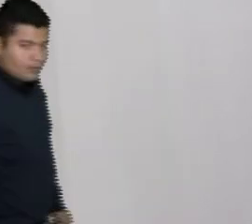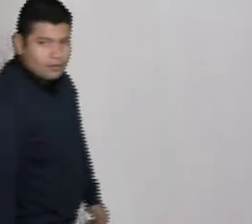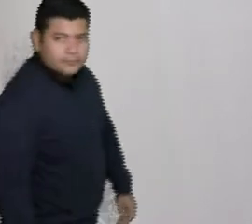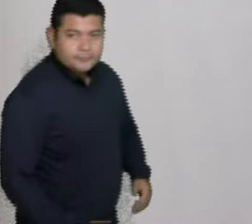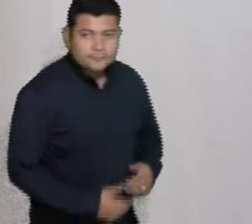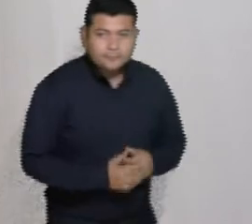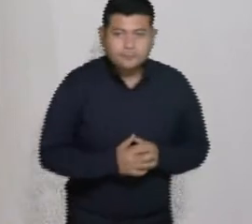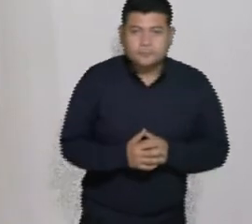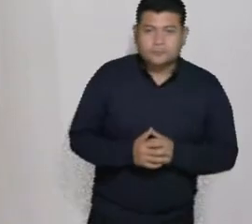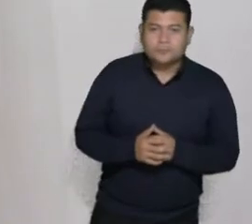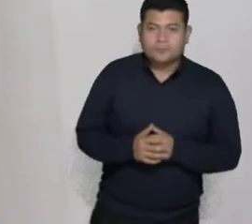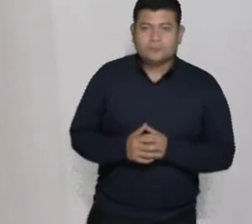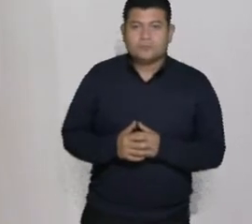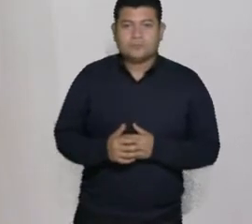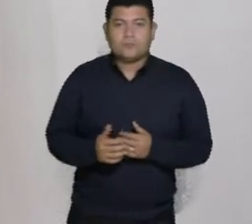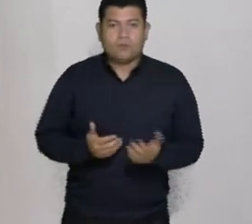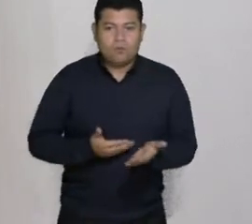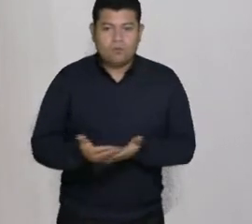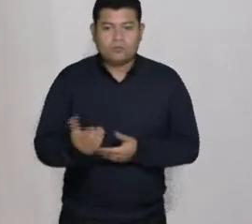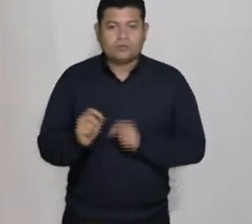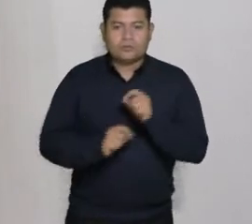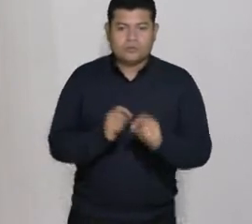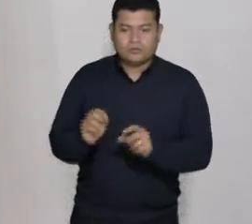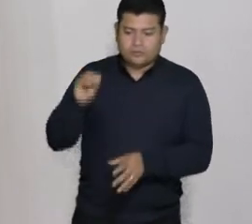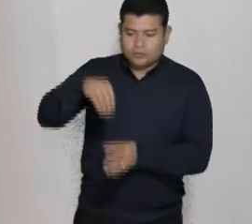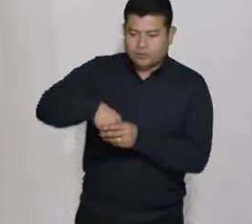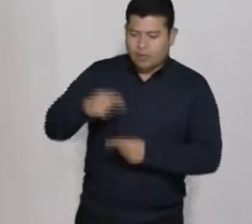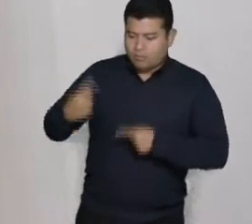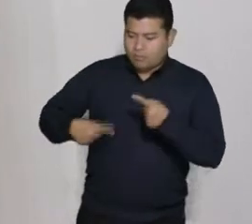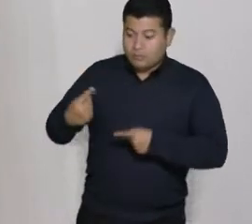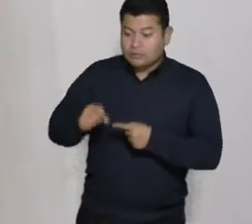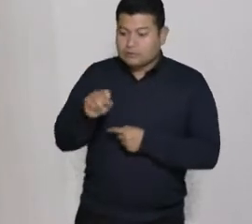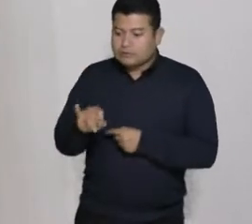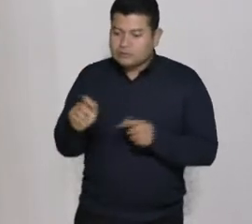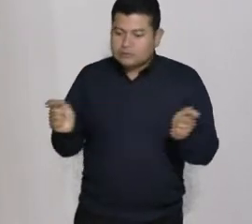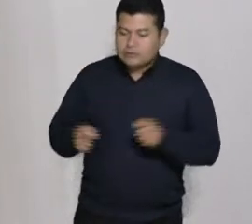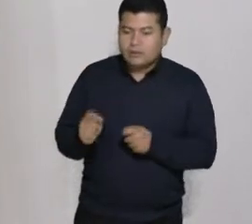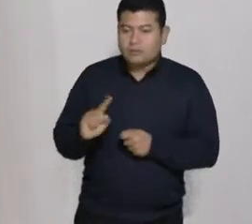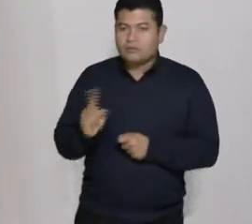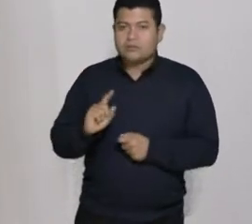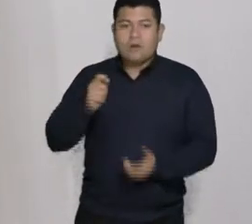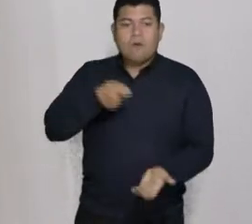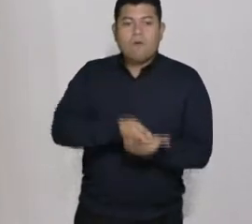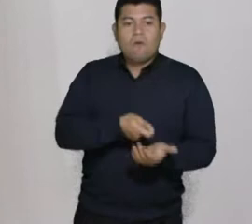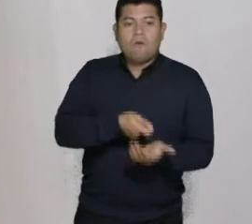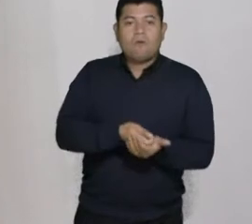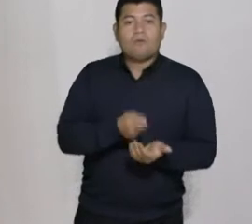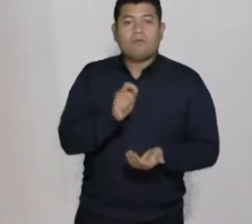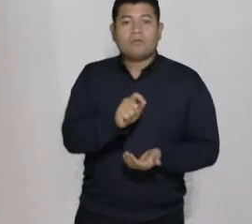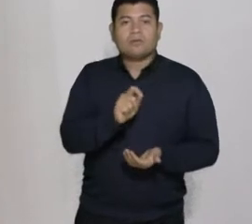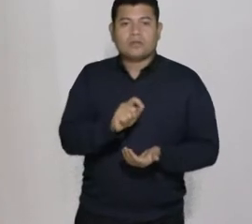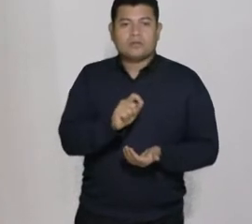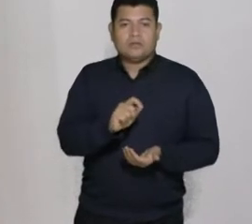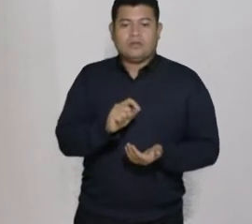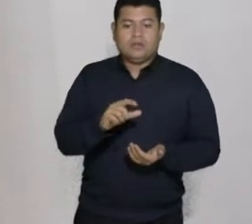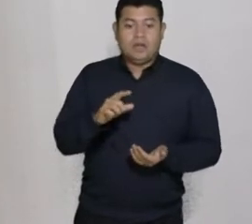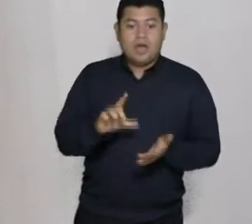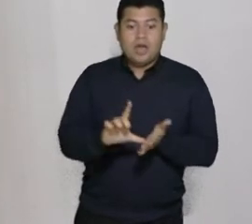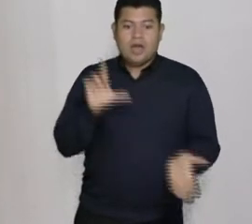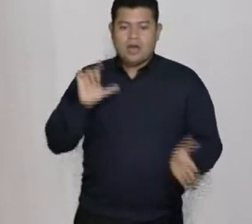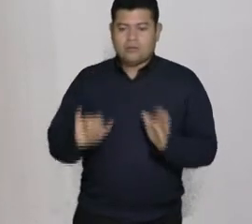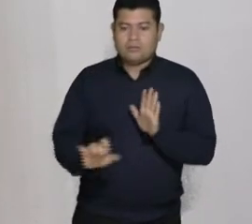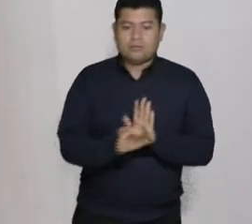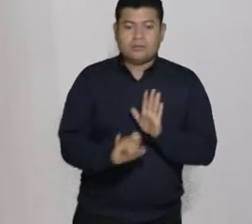entrar em um debate interno sobre se ela poderiam não cobrar aquilo que não estava no edital